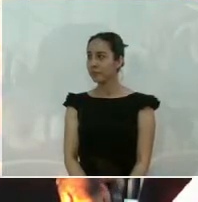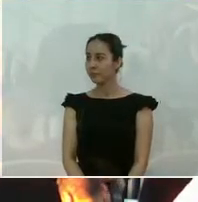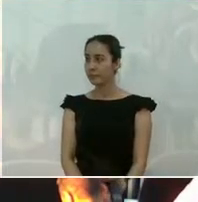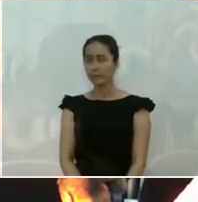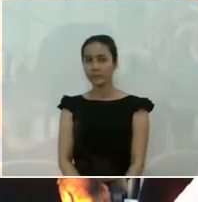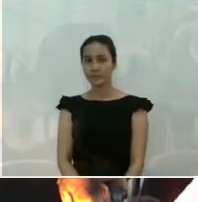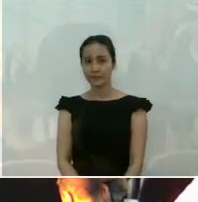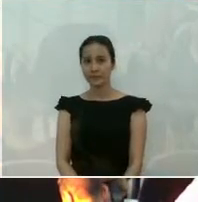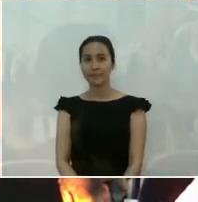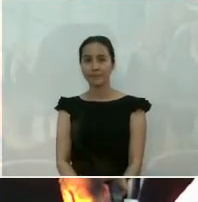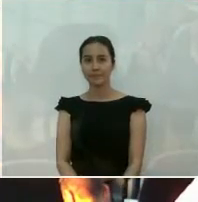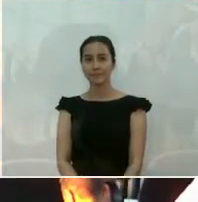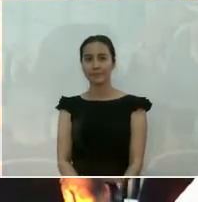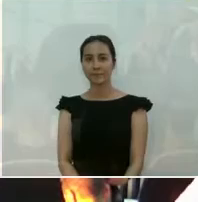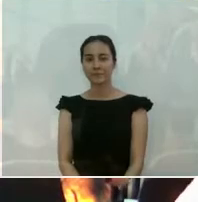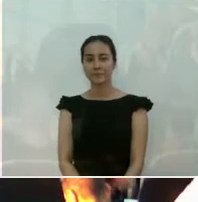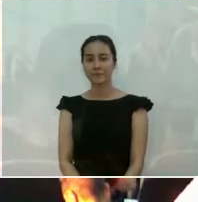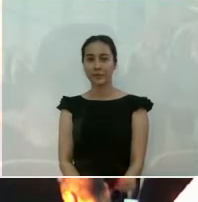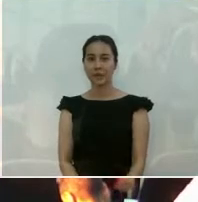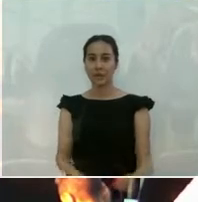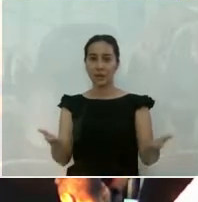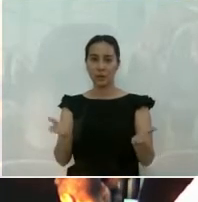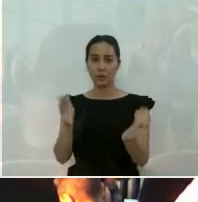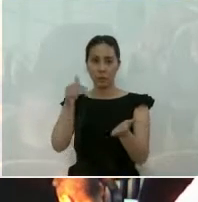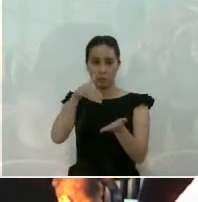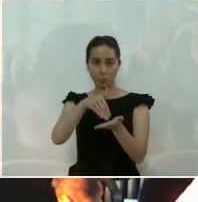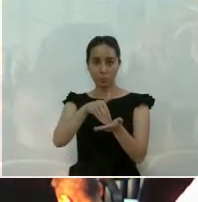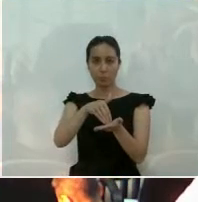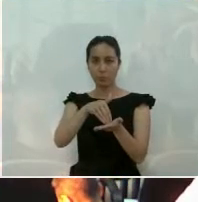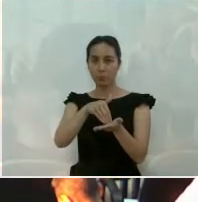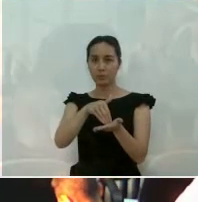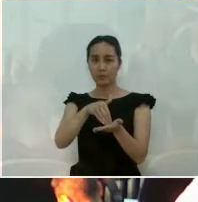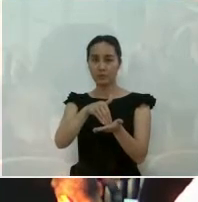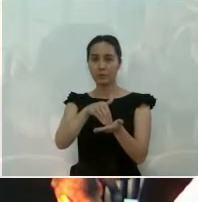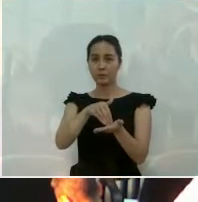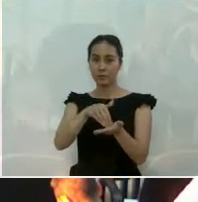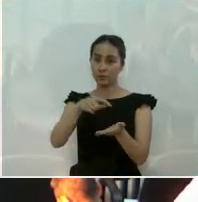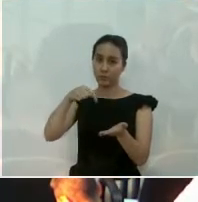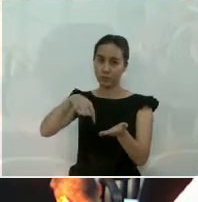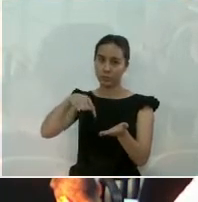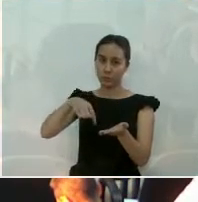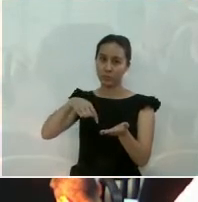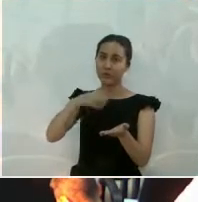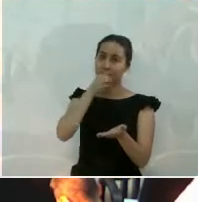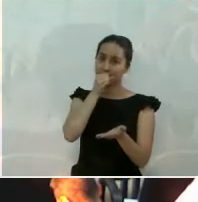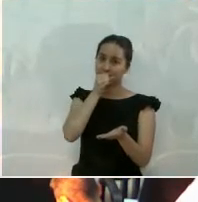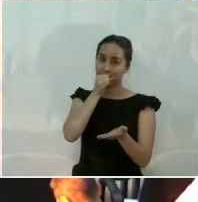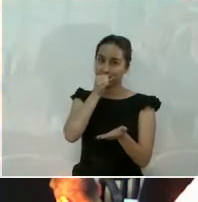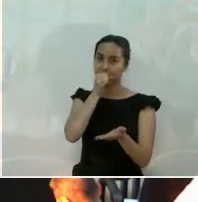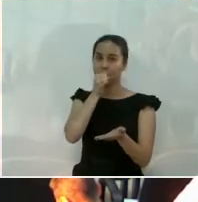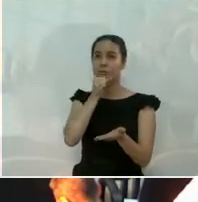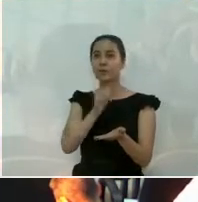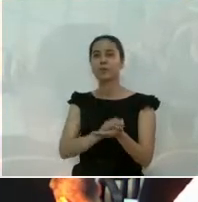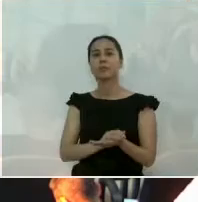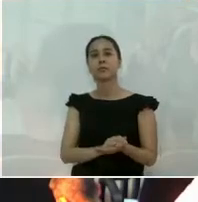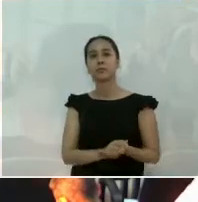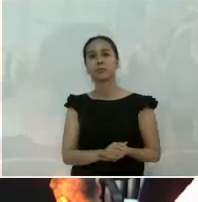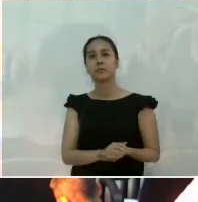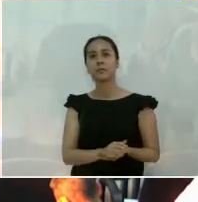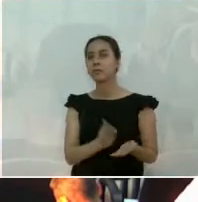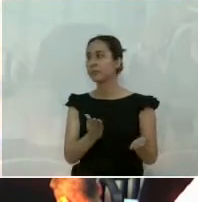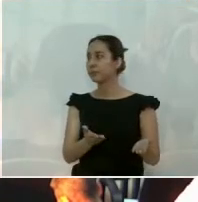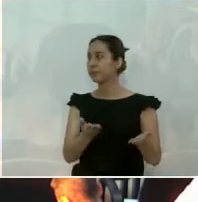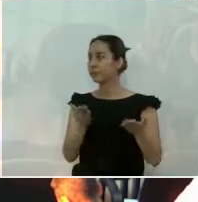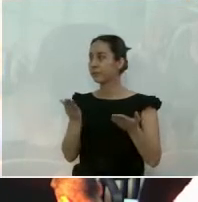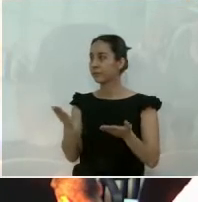então encerrando nossa nosso seminário de hoje do dia de hoje sábado né passar